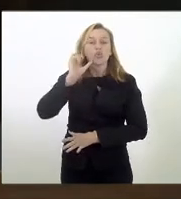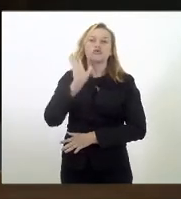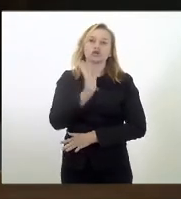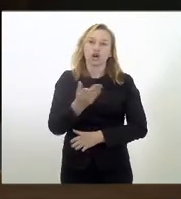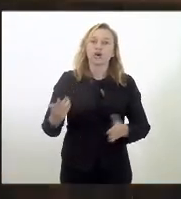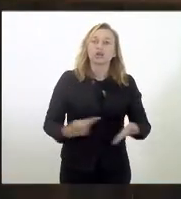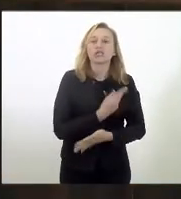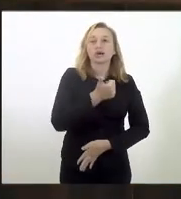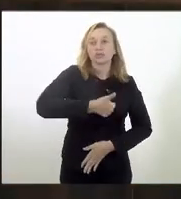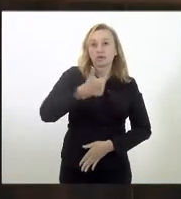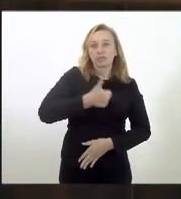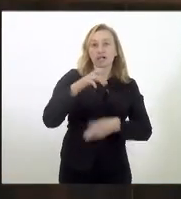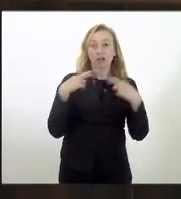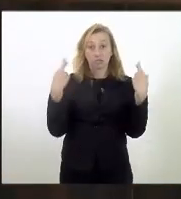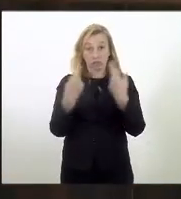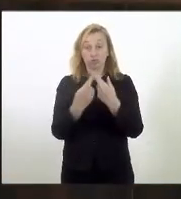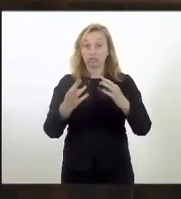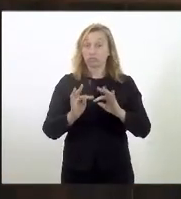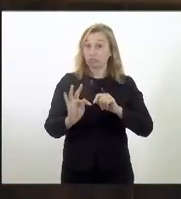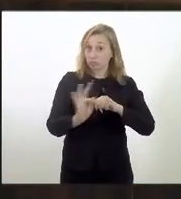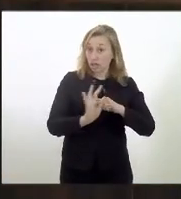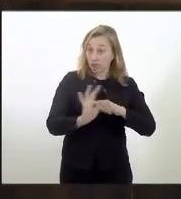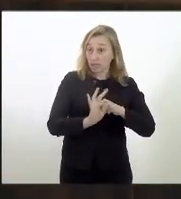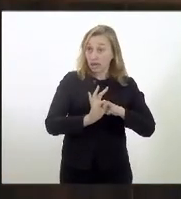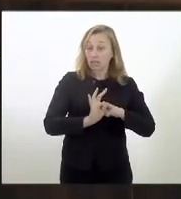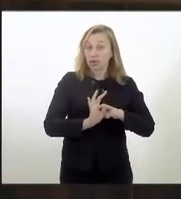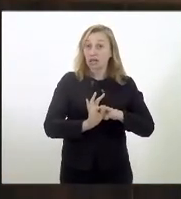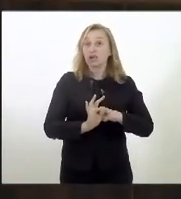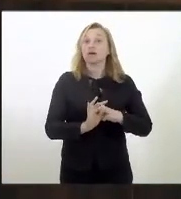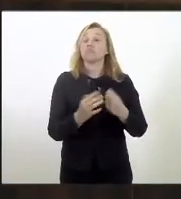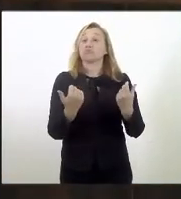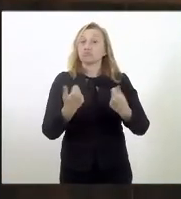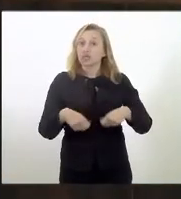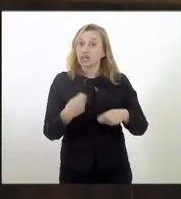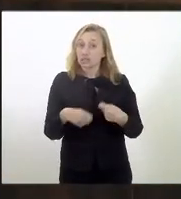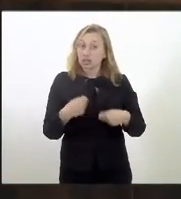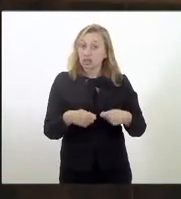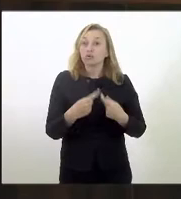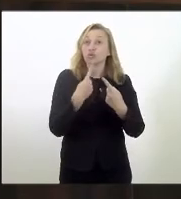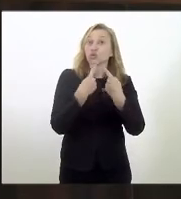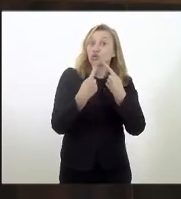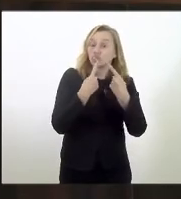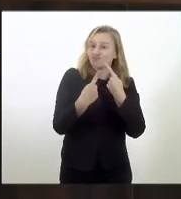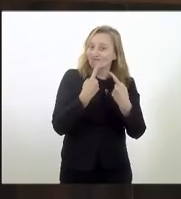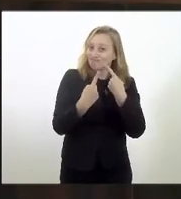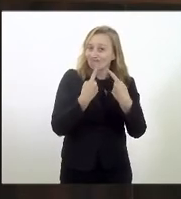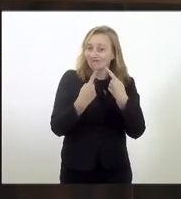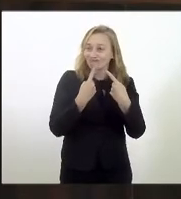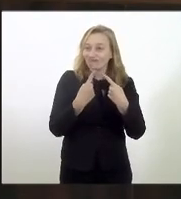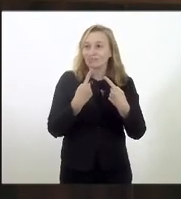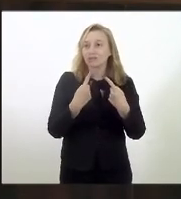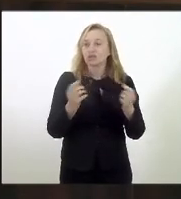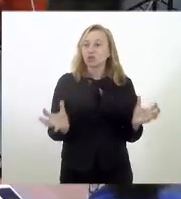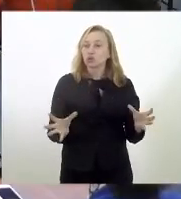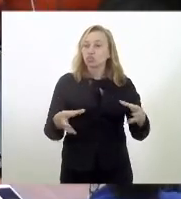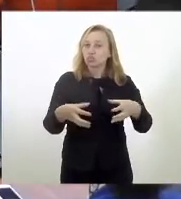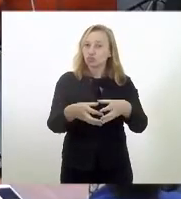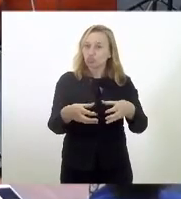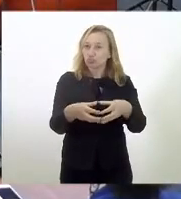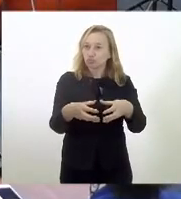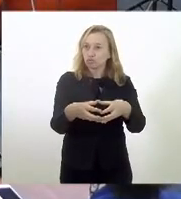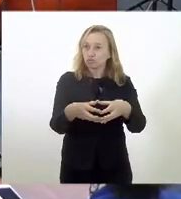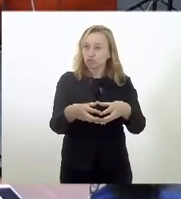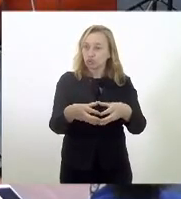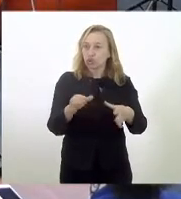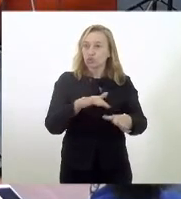a primeira reunião técnica e a gente precisa discutirmos conjuntamente entre